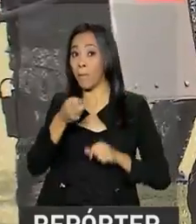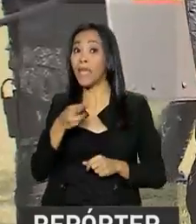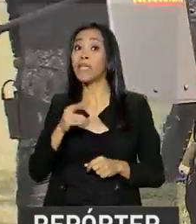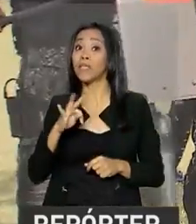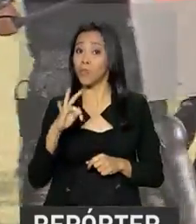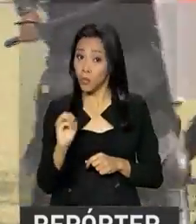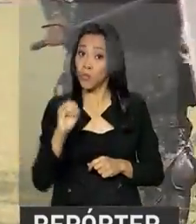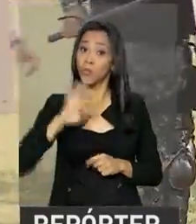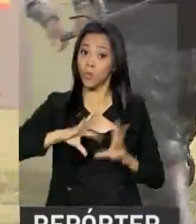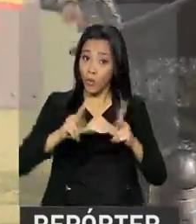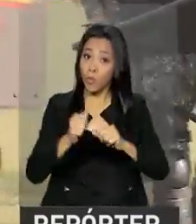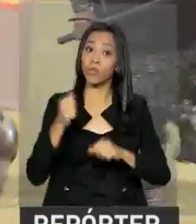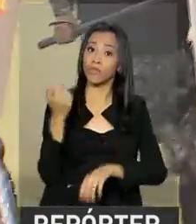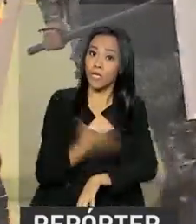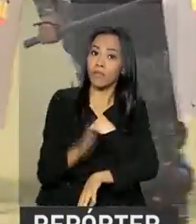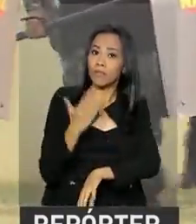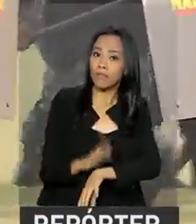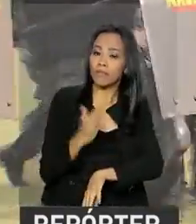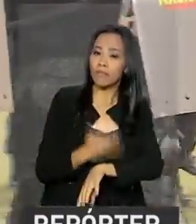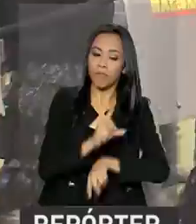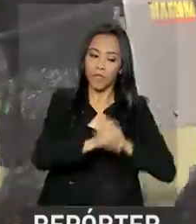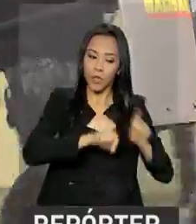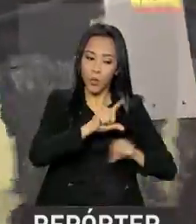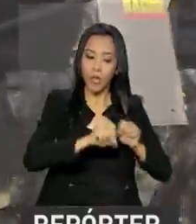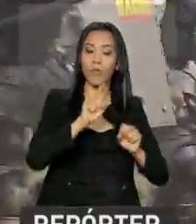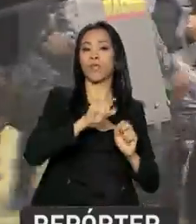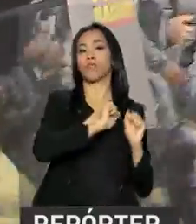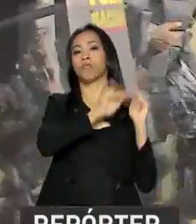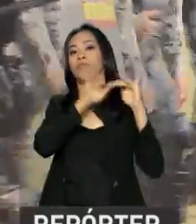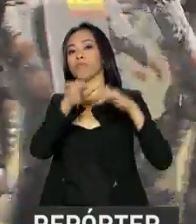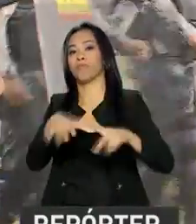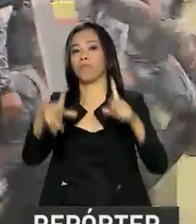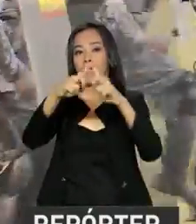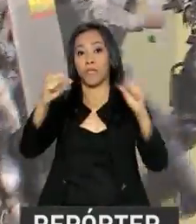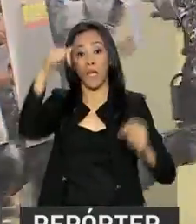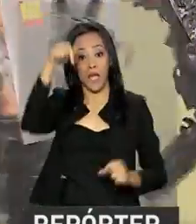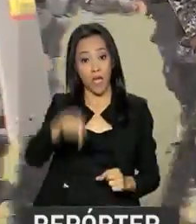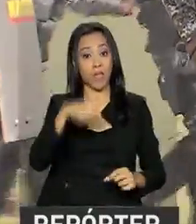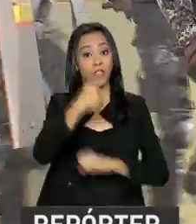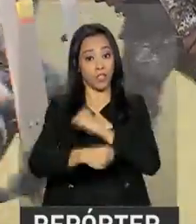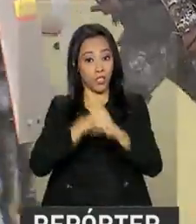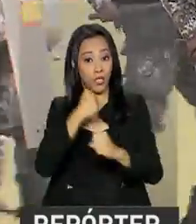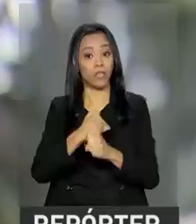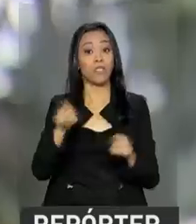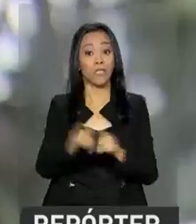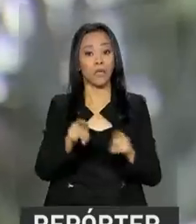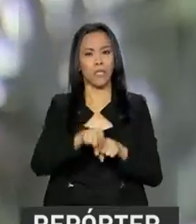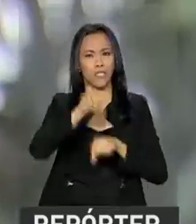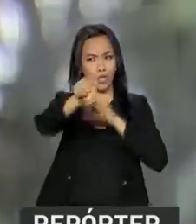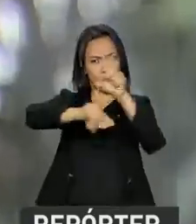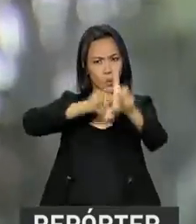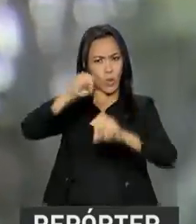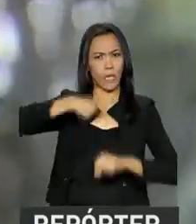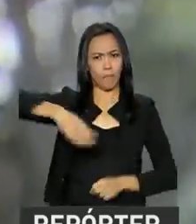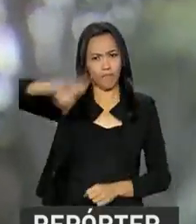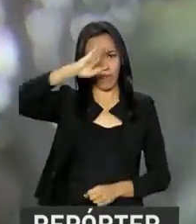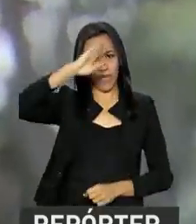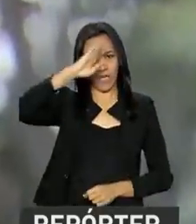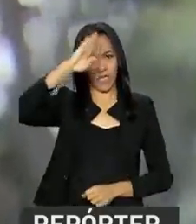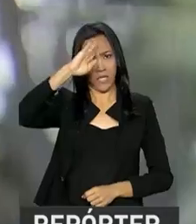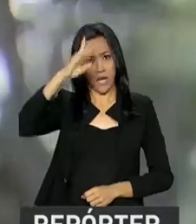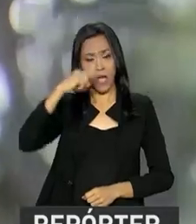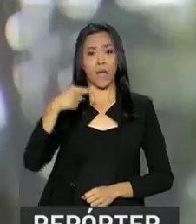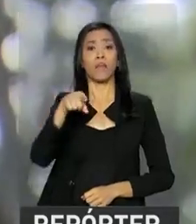seleção no estado onde trabalham Além disso este ano o governo autorizou recrutar militares que prestaram serviço